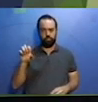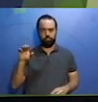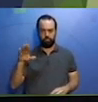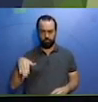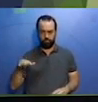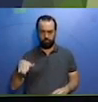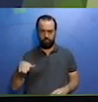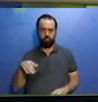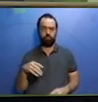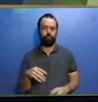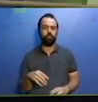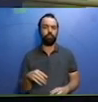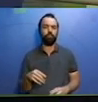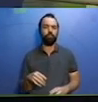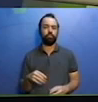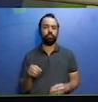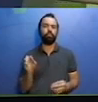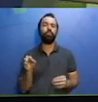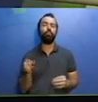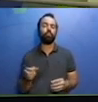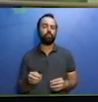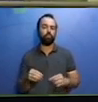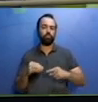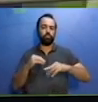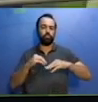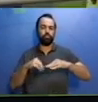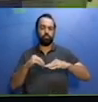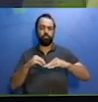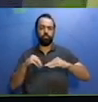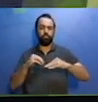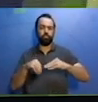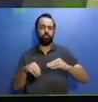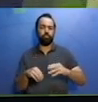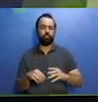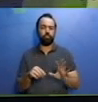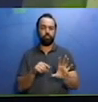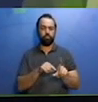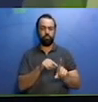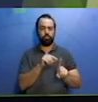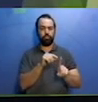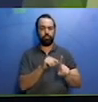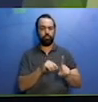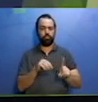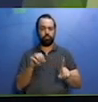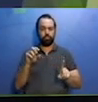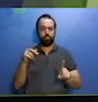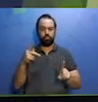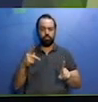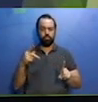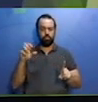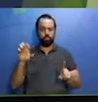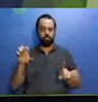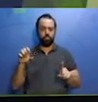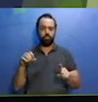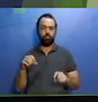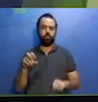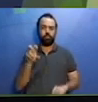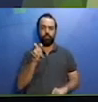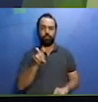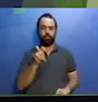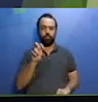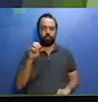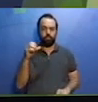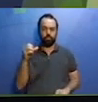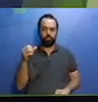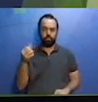a acetona, que ela tem o ponto de ebulição de 56 graus Celsius, então ele vai ser o primeiro líquido que vai